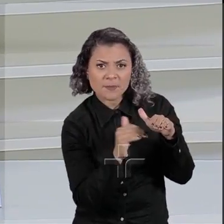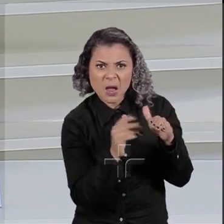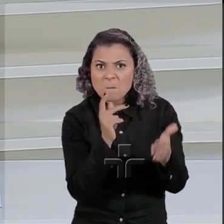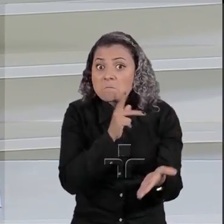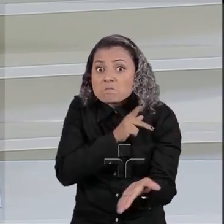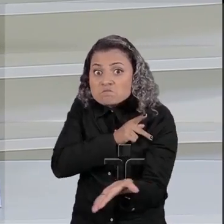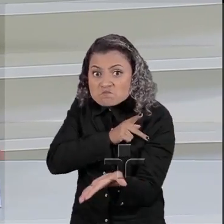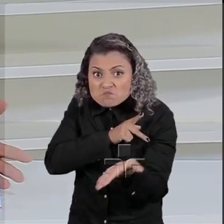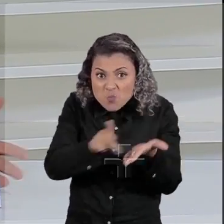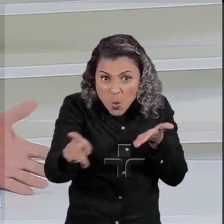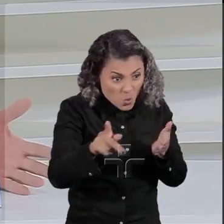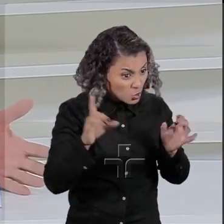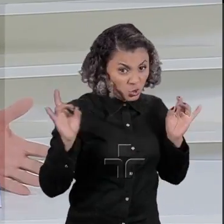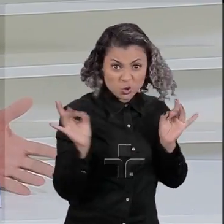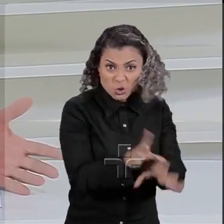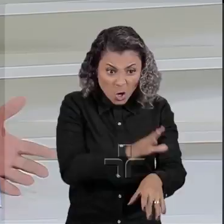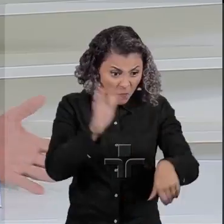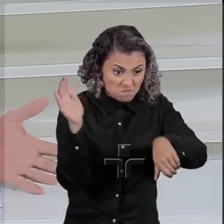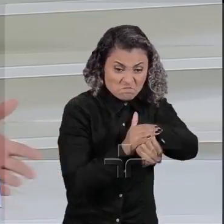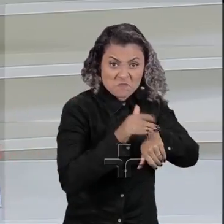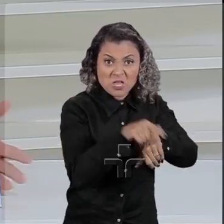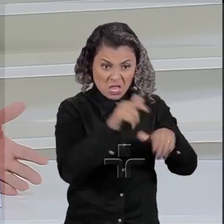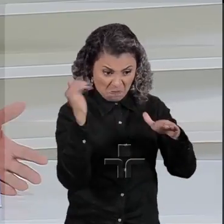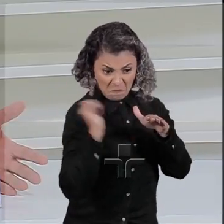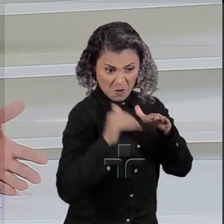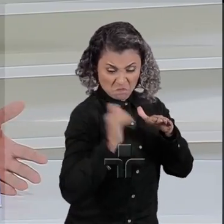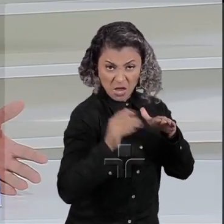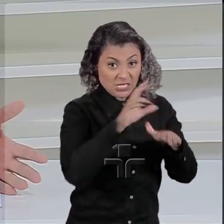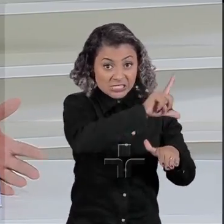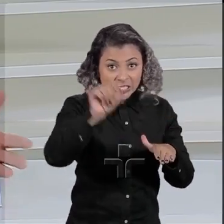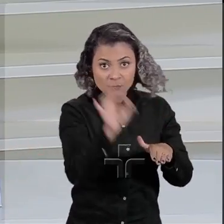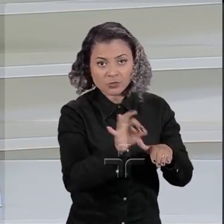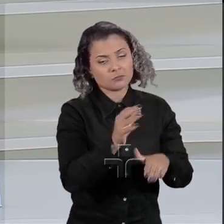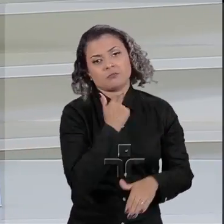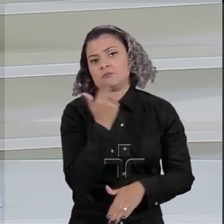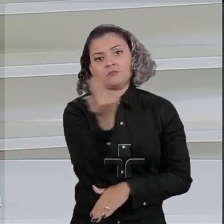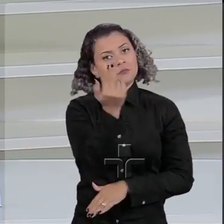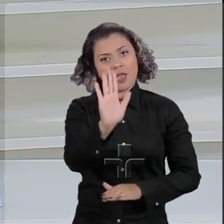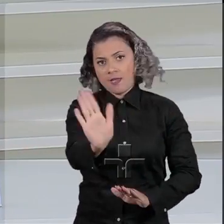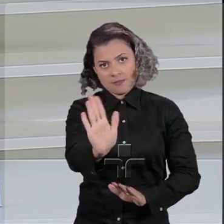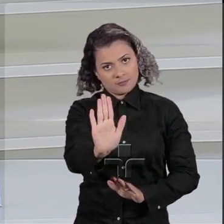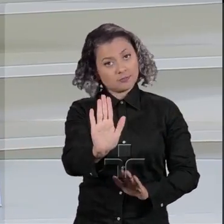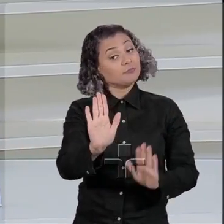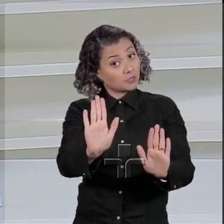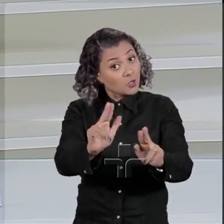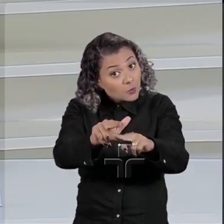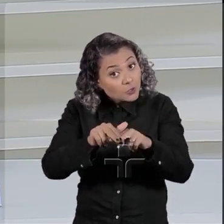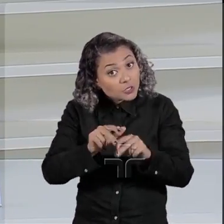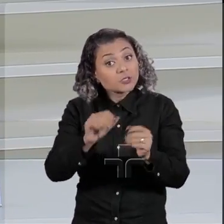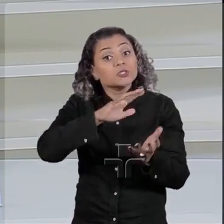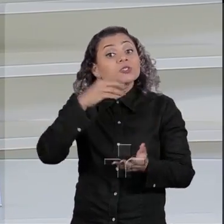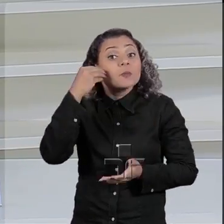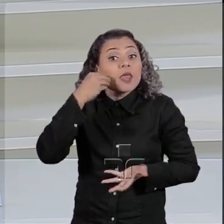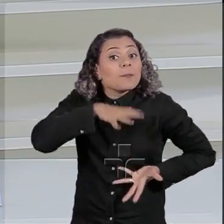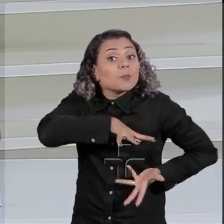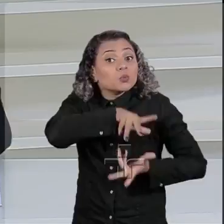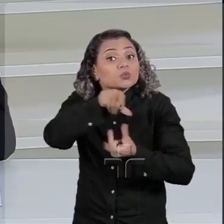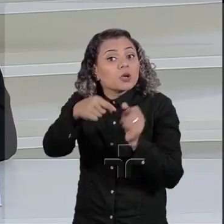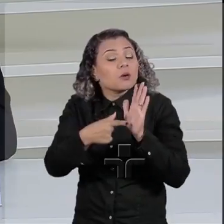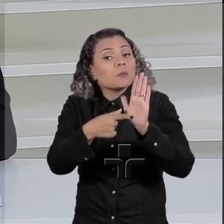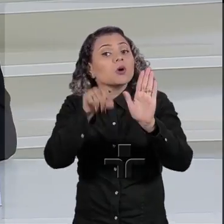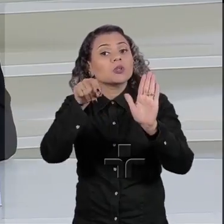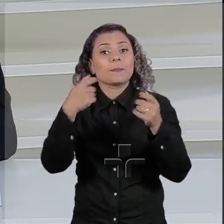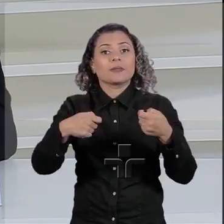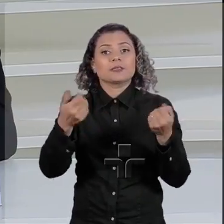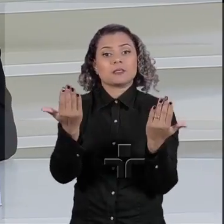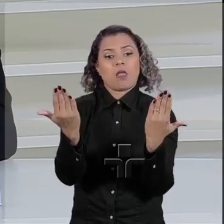no Brasil. Não, é impossível, não é adequado. E a experiência mundial já mostrou que você tem que combinar, por isso